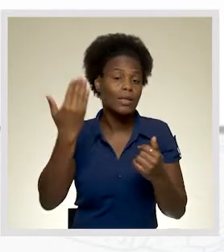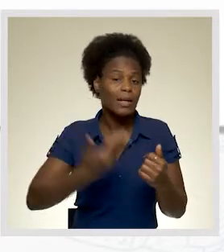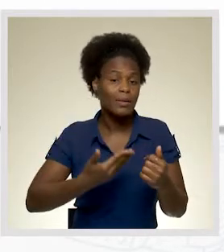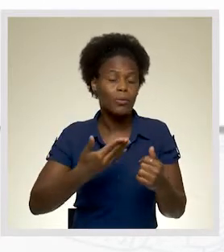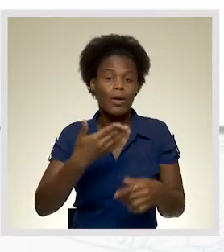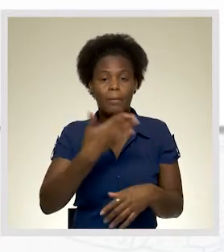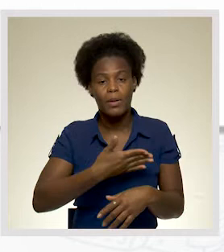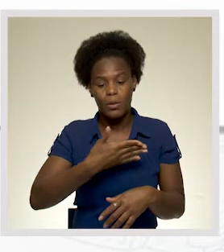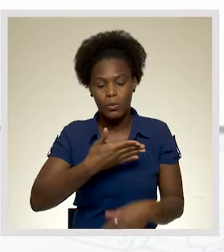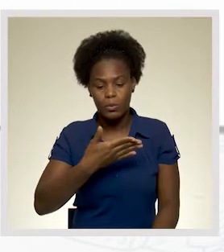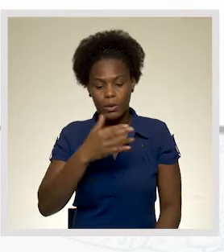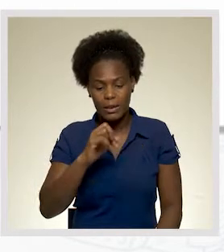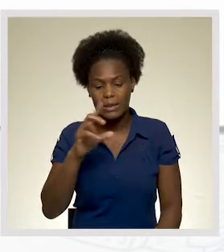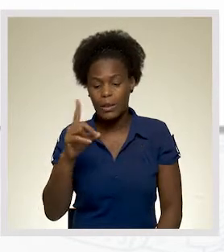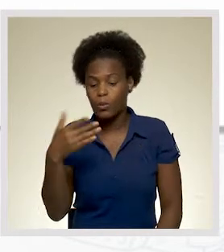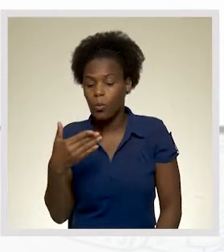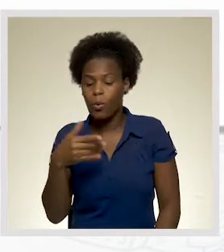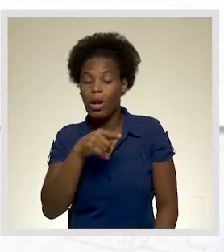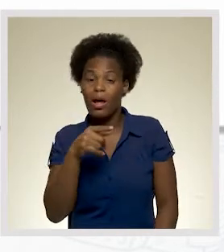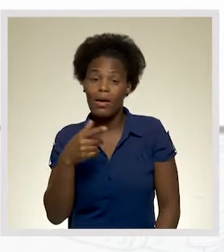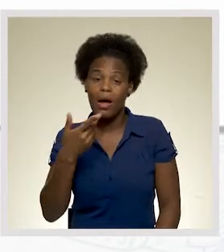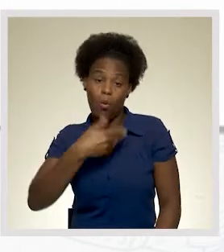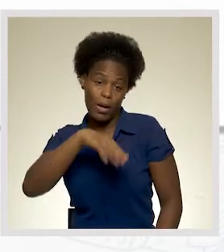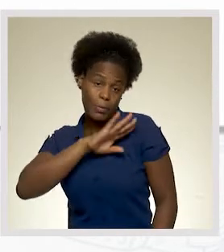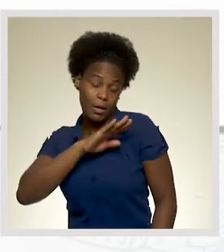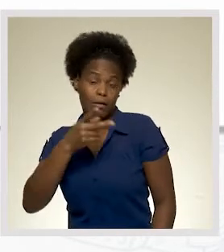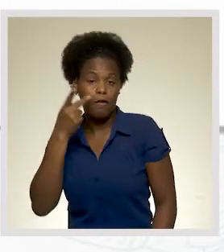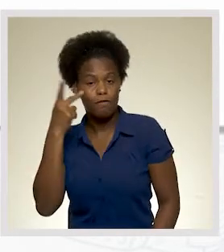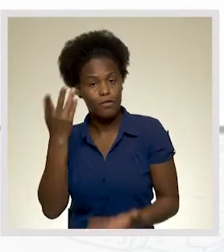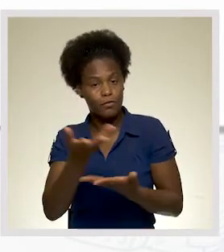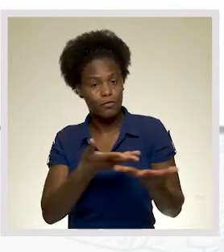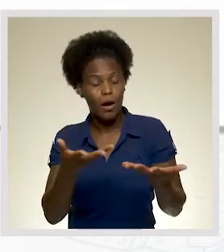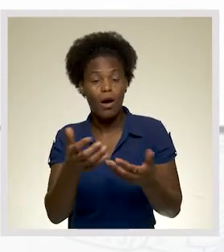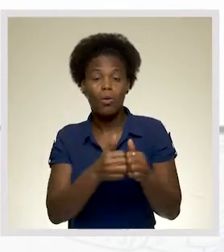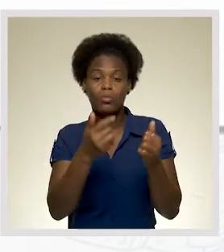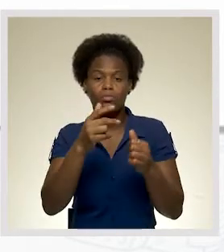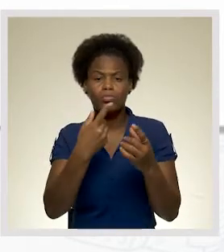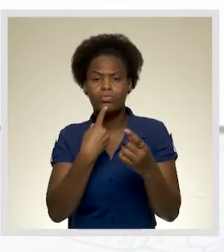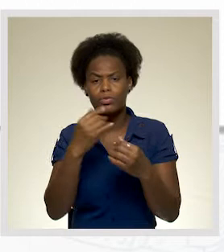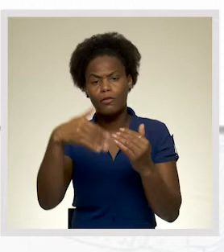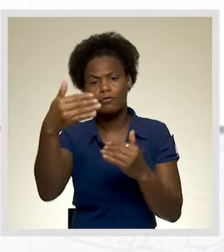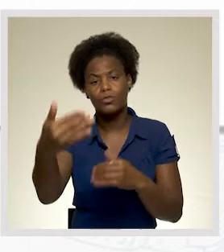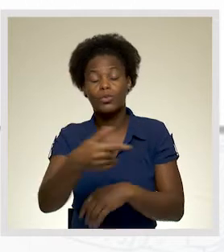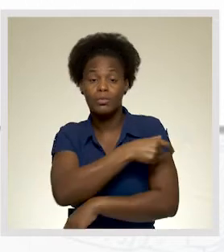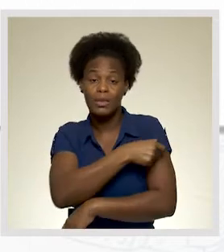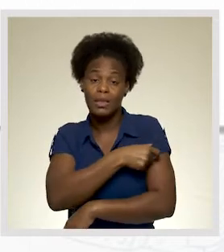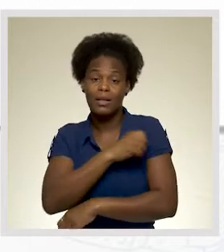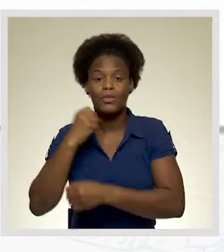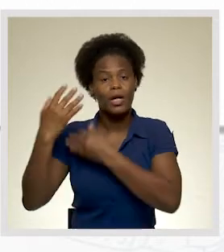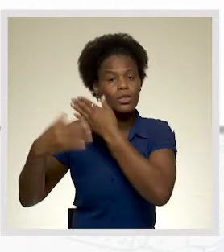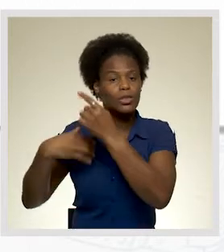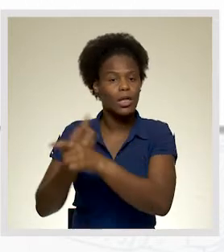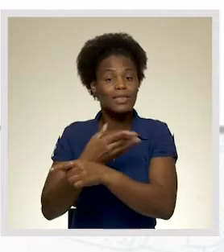1861, em Coimbra, onde conviveu com muitos dos futuros representantes da geração de